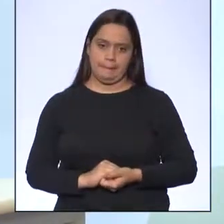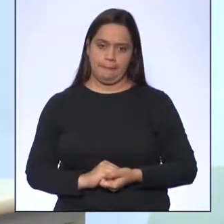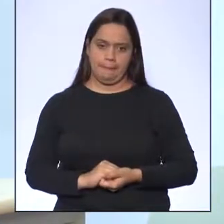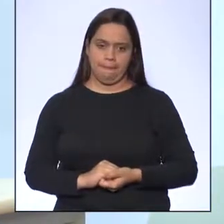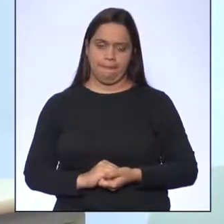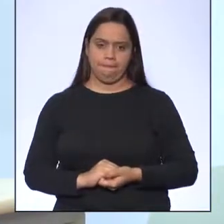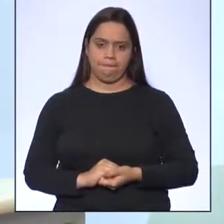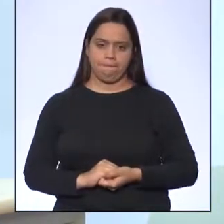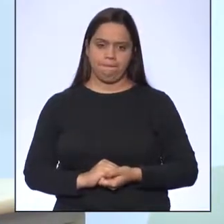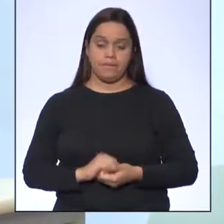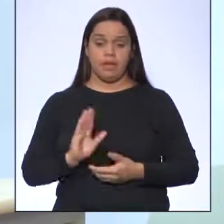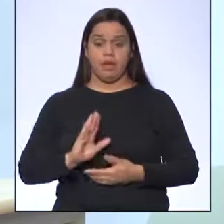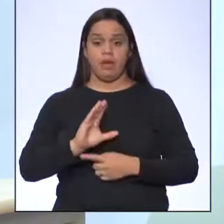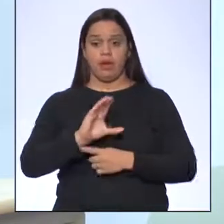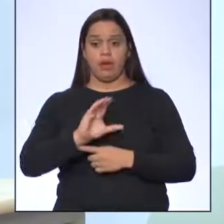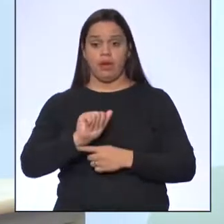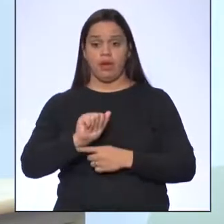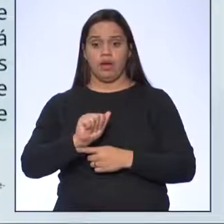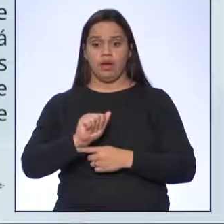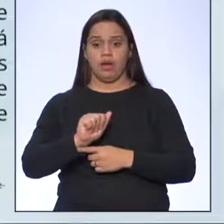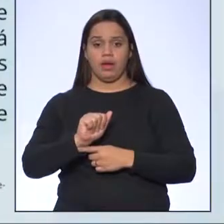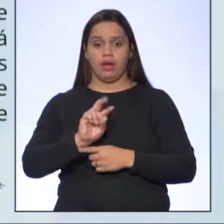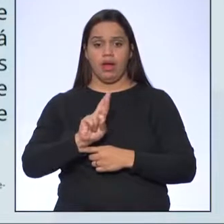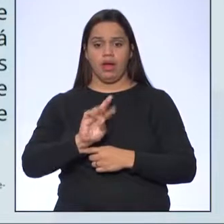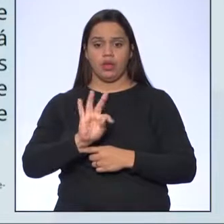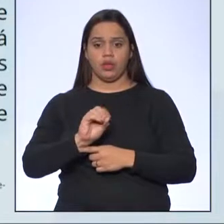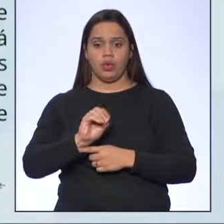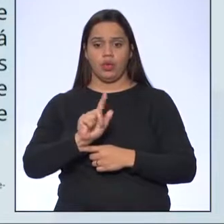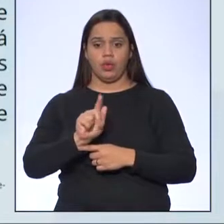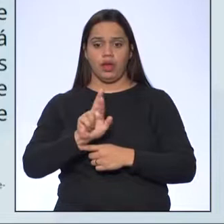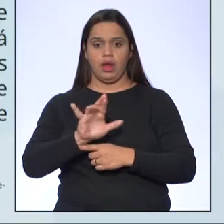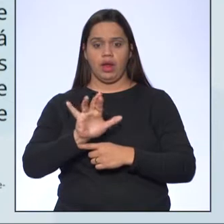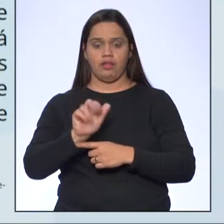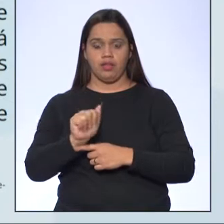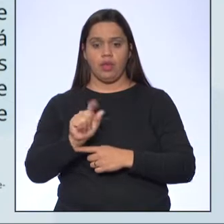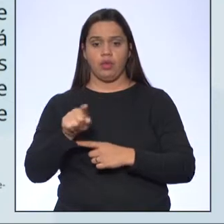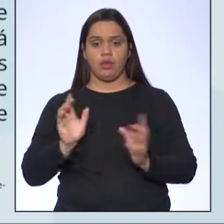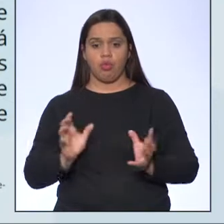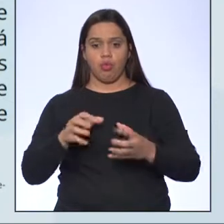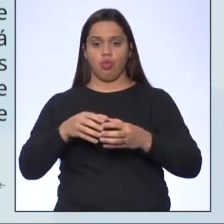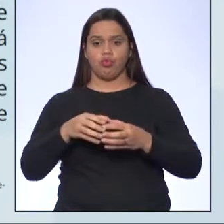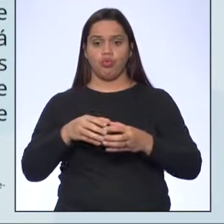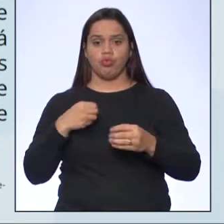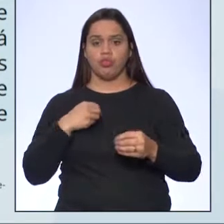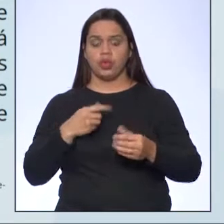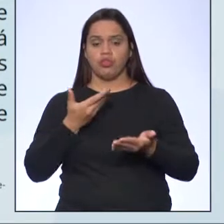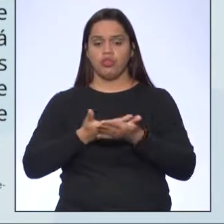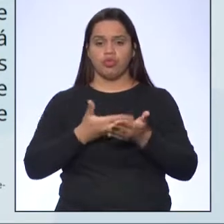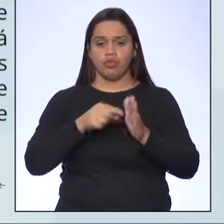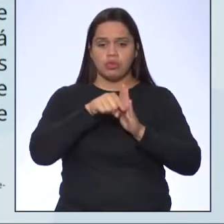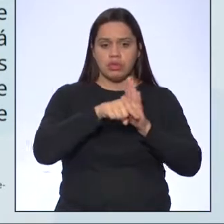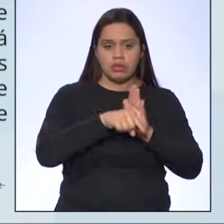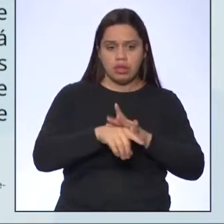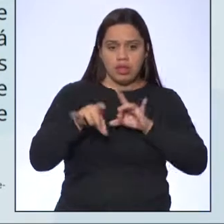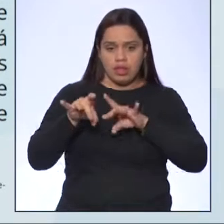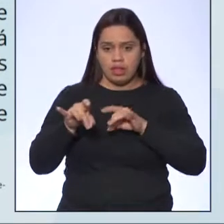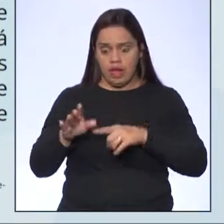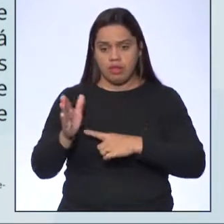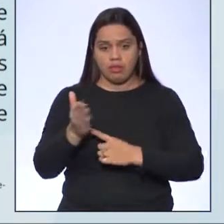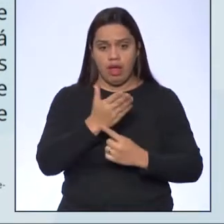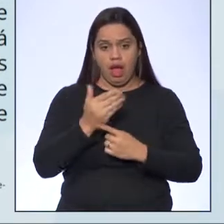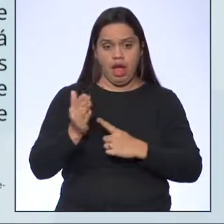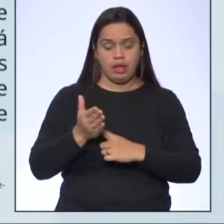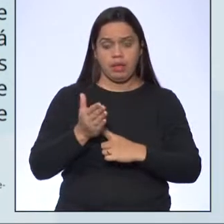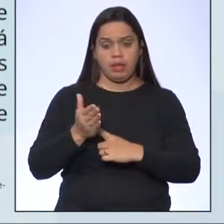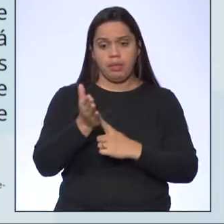A cartografia é o conjunto de estudos e operações científicas, técnicas e artísticas que, tendo